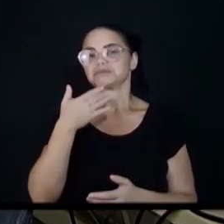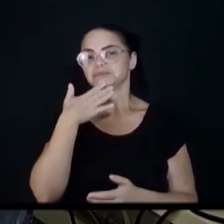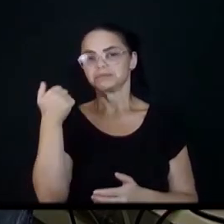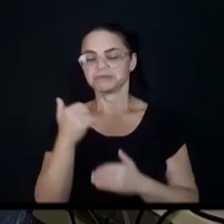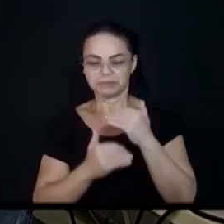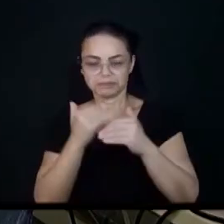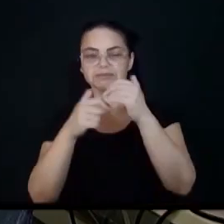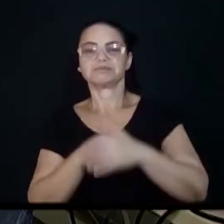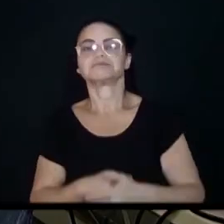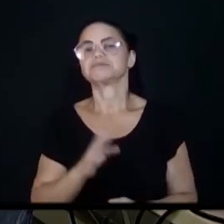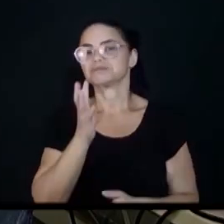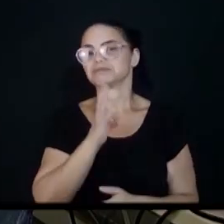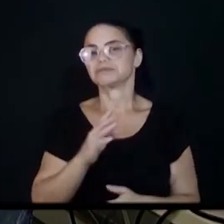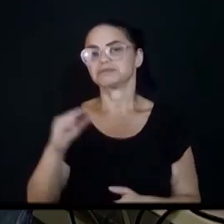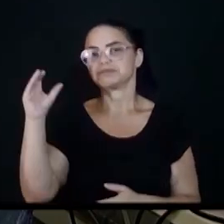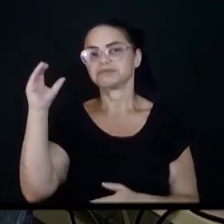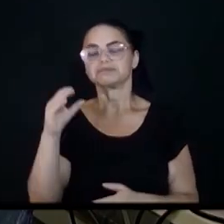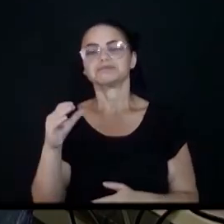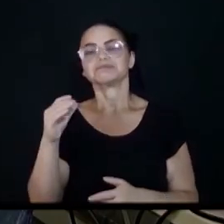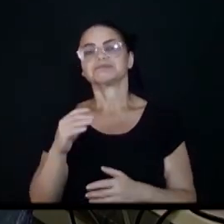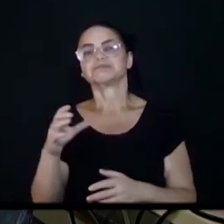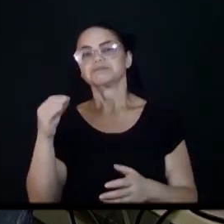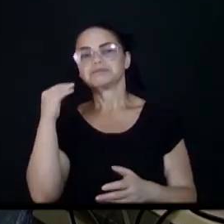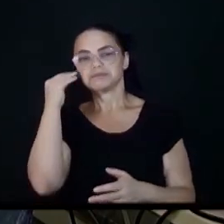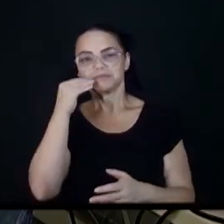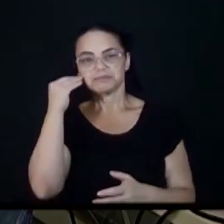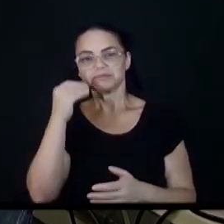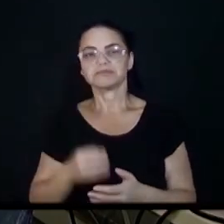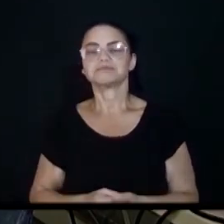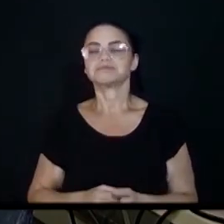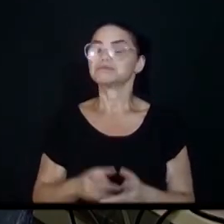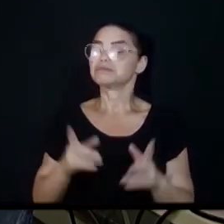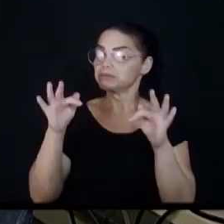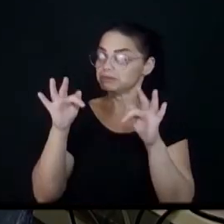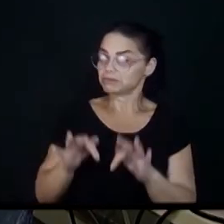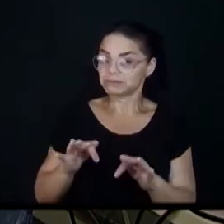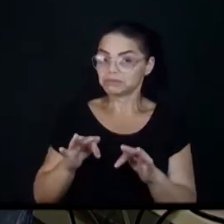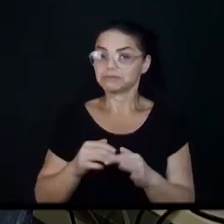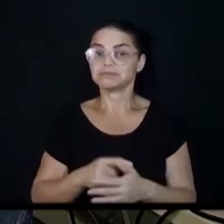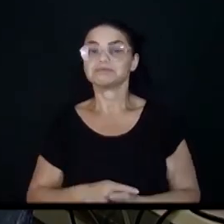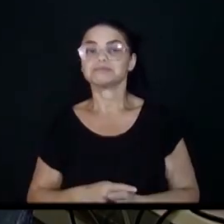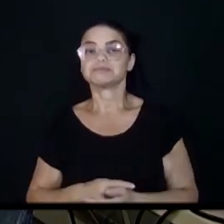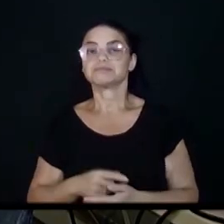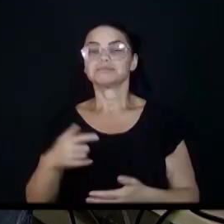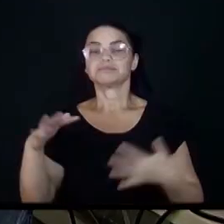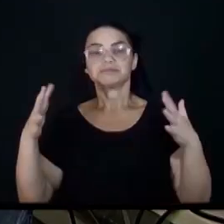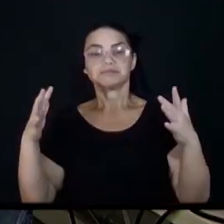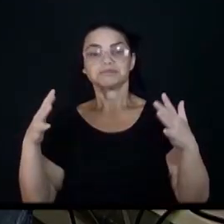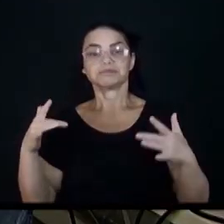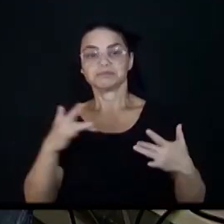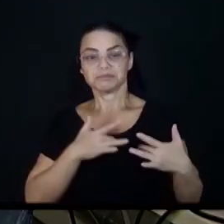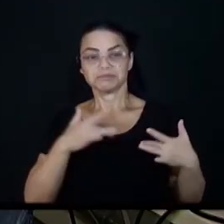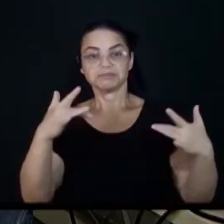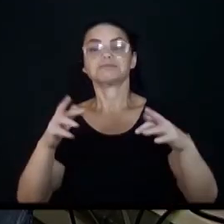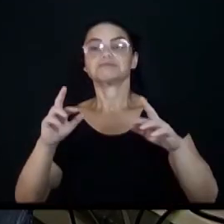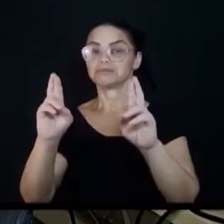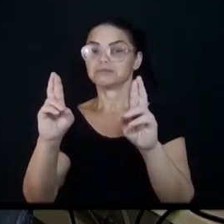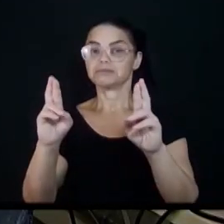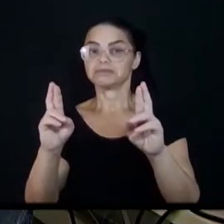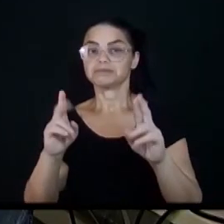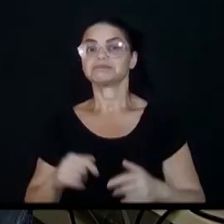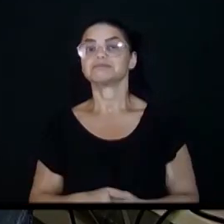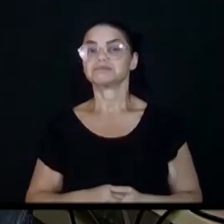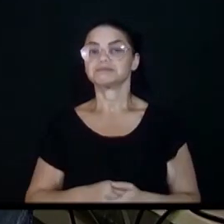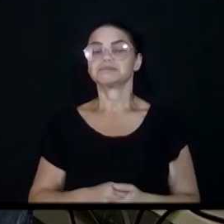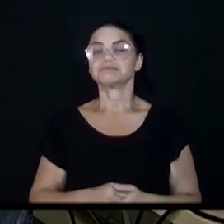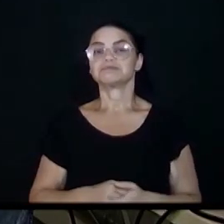e as experiências. Bom, chegou ao fim então, Mãos Solidárias. Eu te espero na próxima edição,